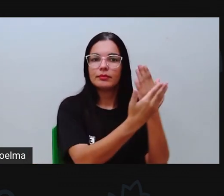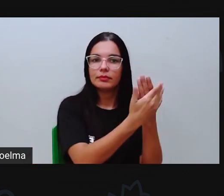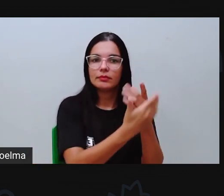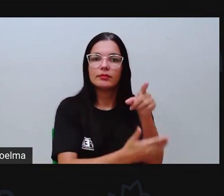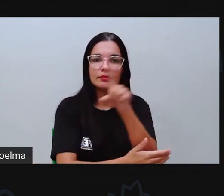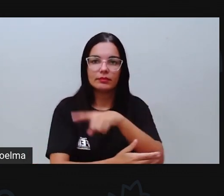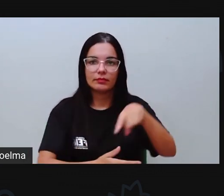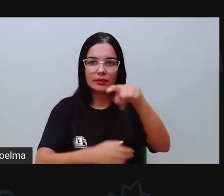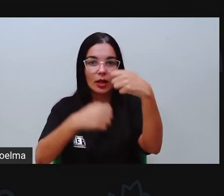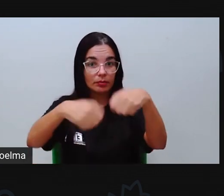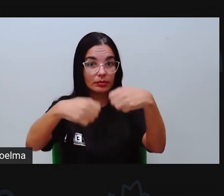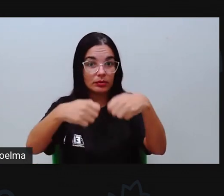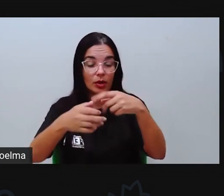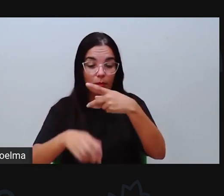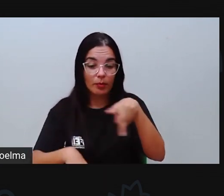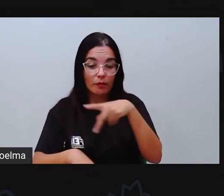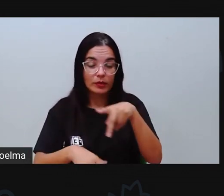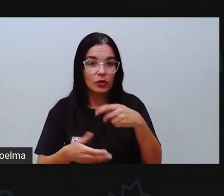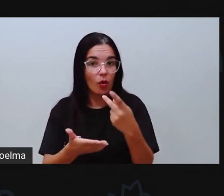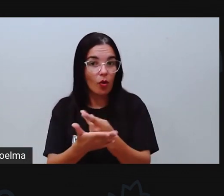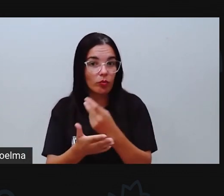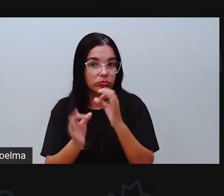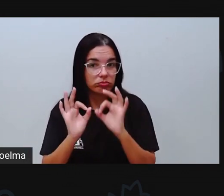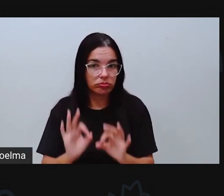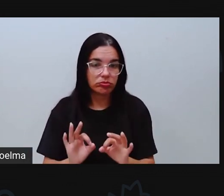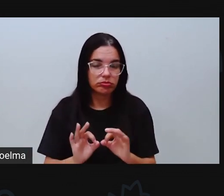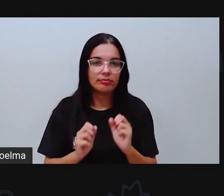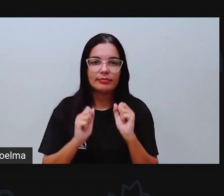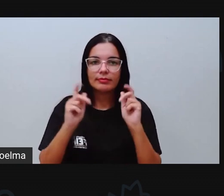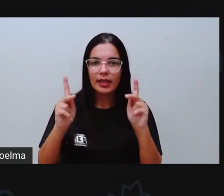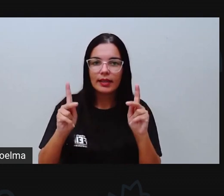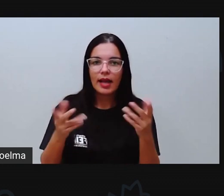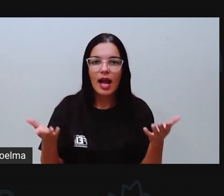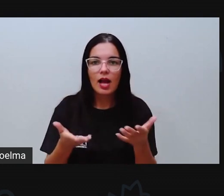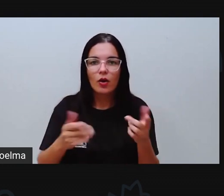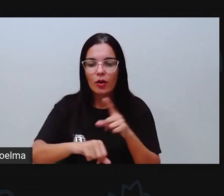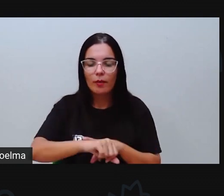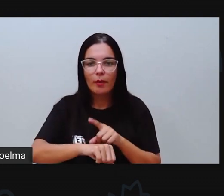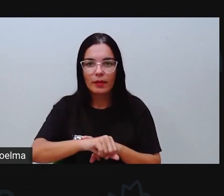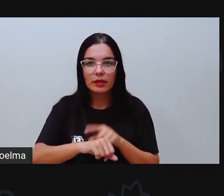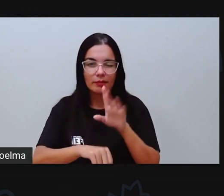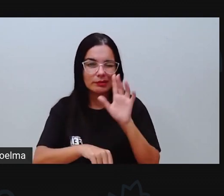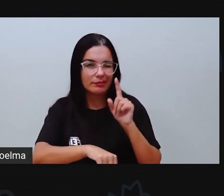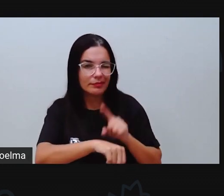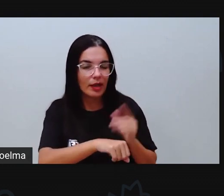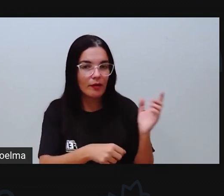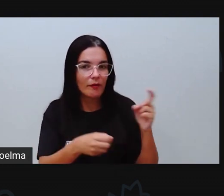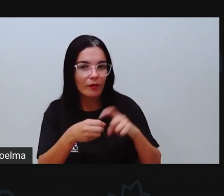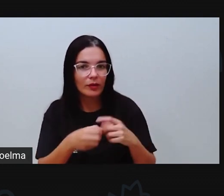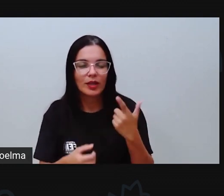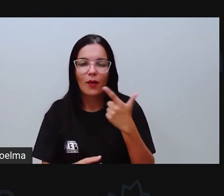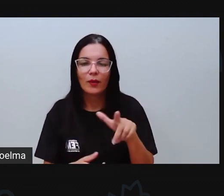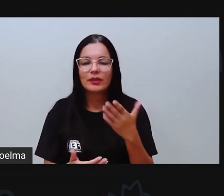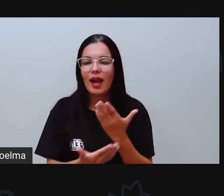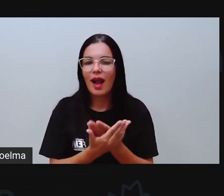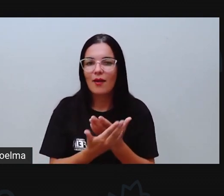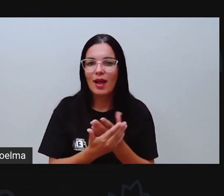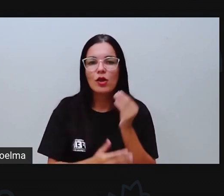para que os professores possam fazer a correção, certo? Esse primeiro momento se encerra agora, mas daqui a pouquinho a gente volta com mais